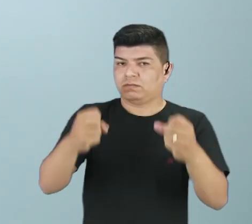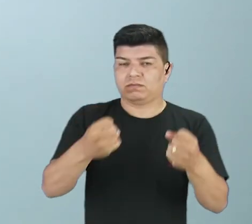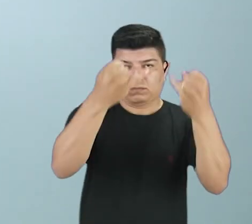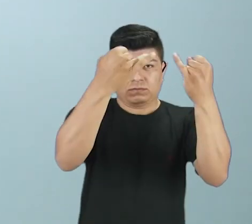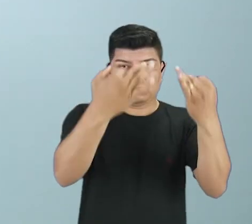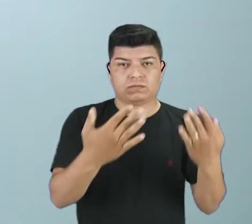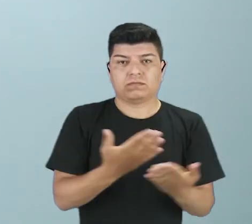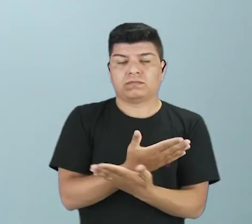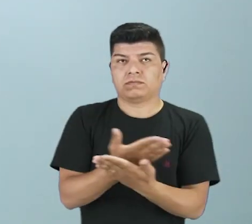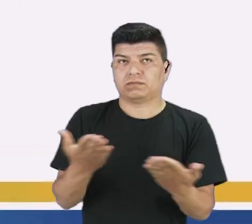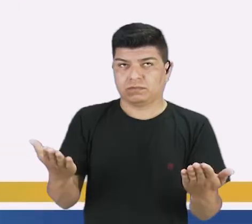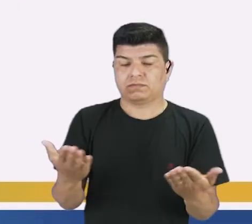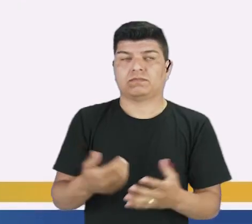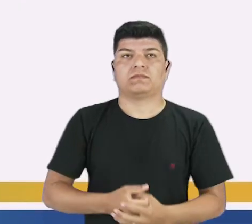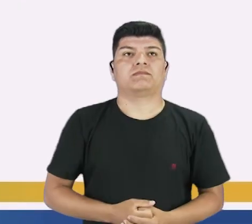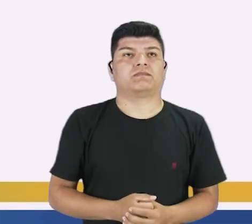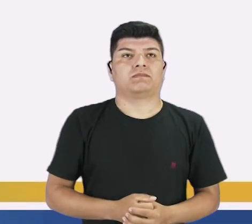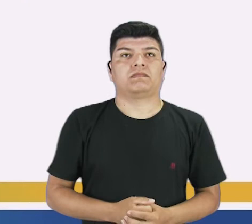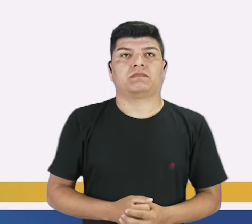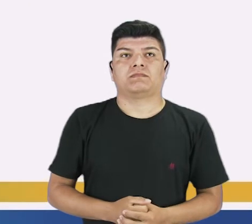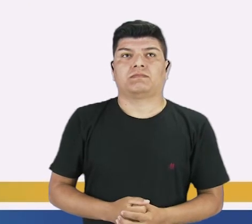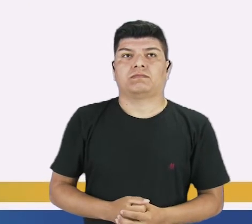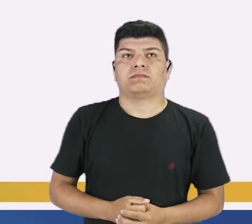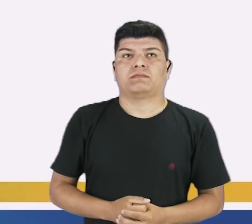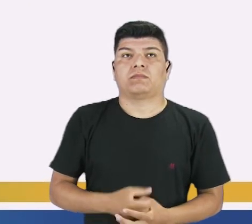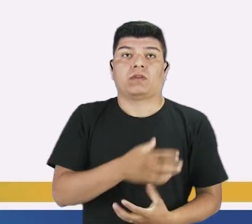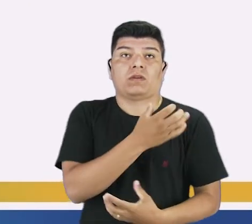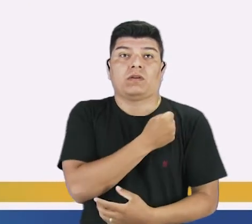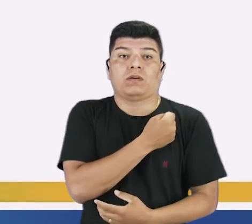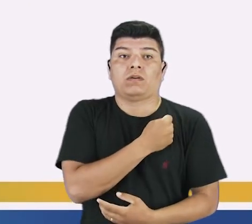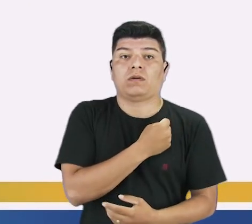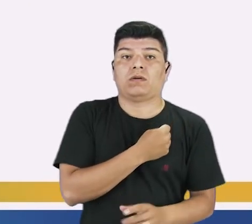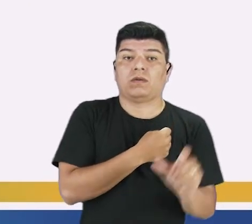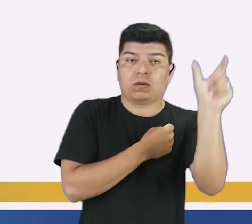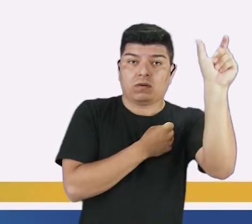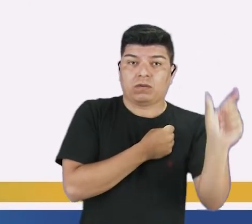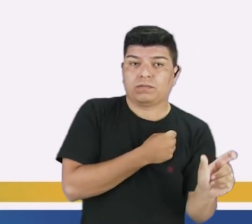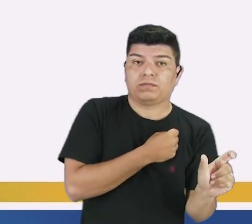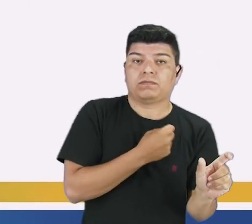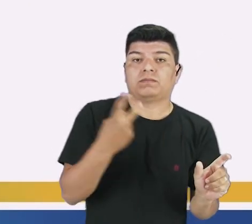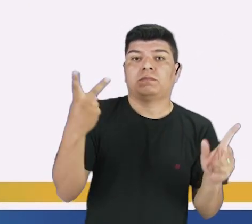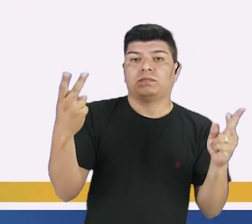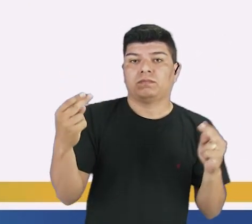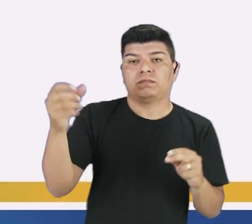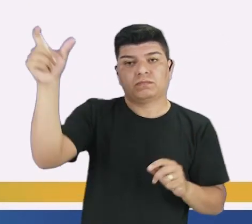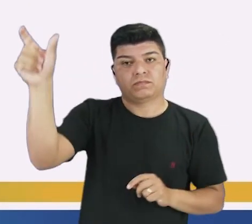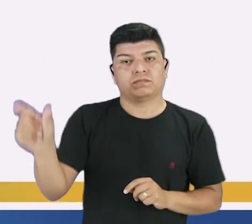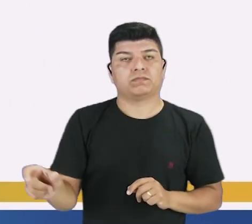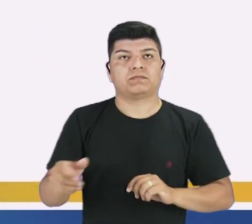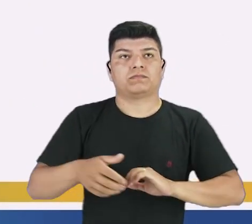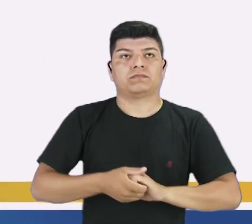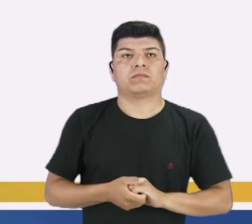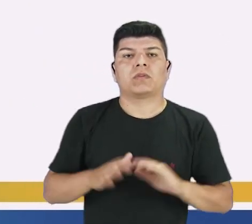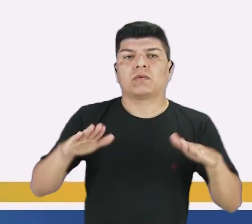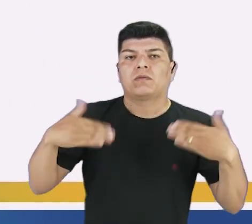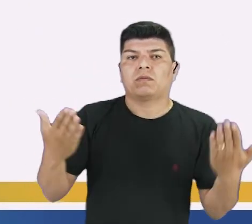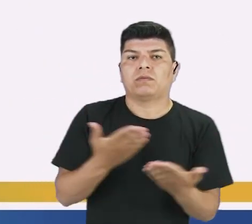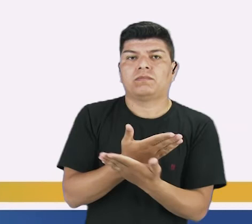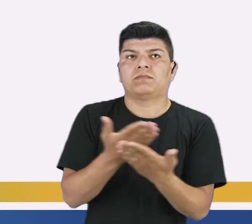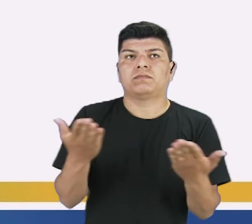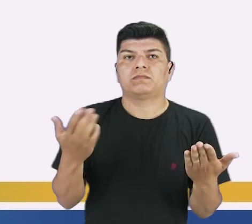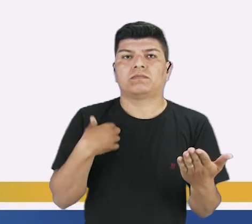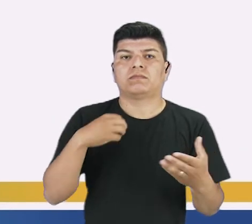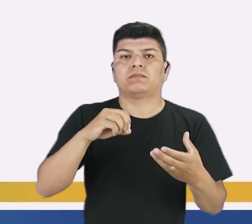de dizer a vocês. Vamos lá. Numere a primeira coluna de acordo com a segunda. Qual desses aqui representam